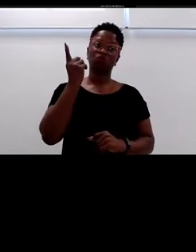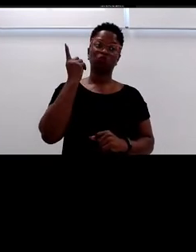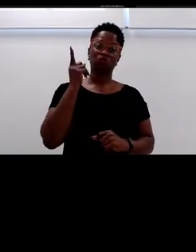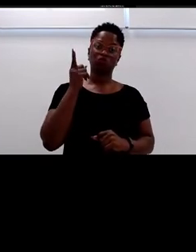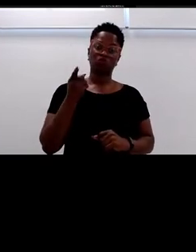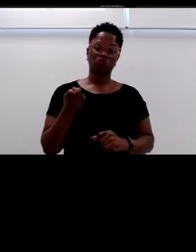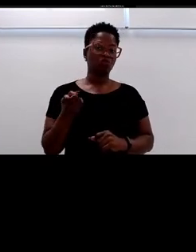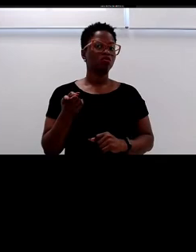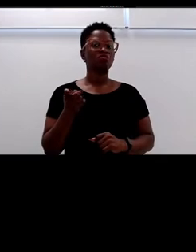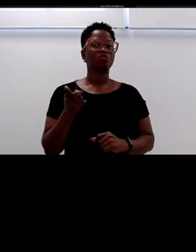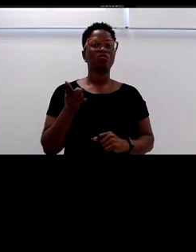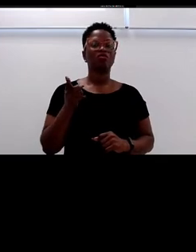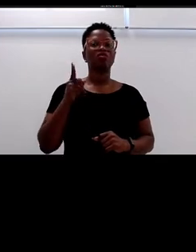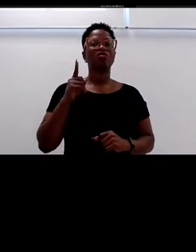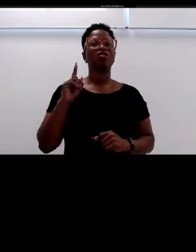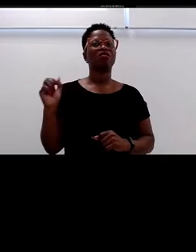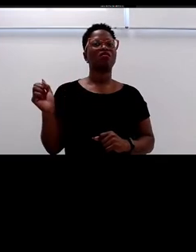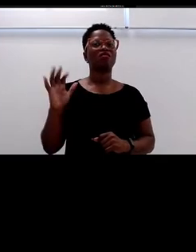é o cara.